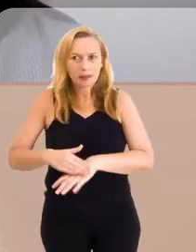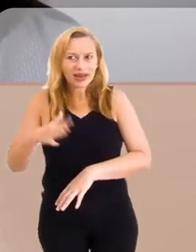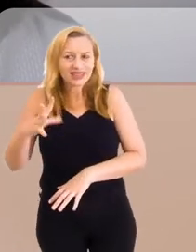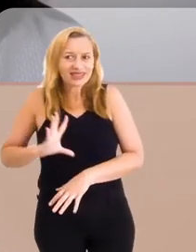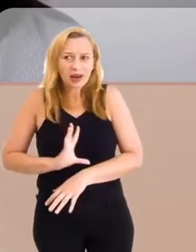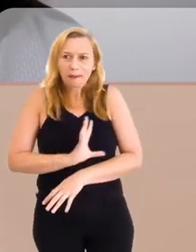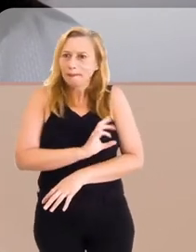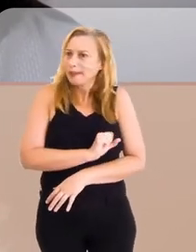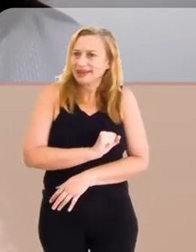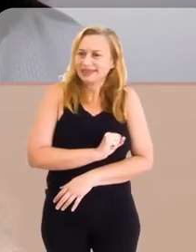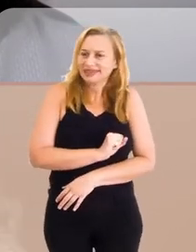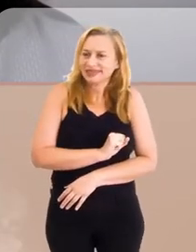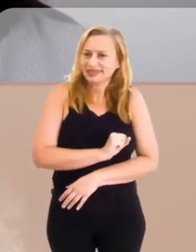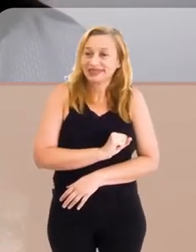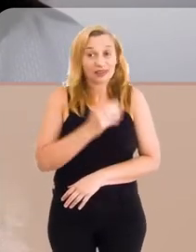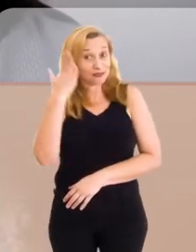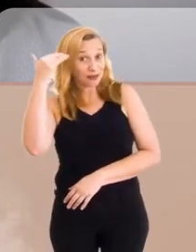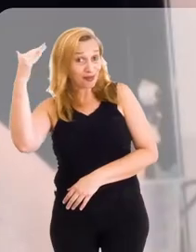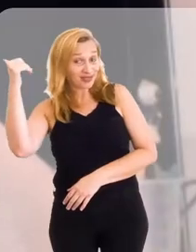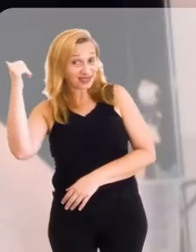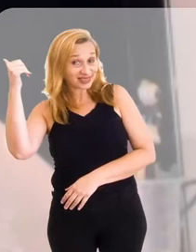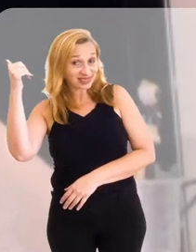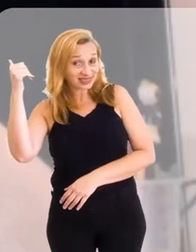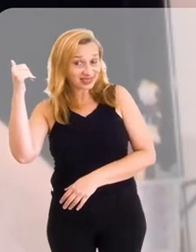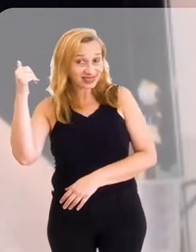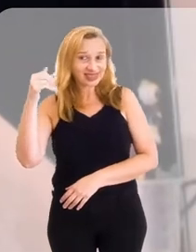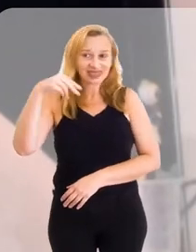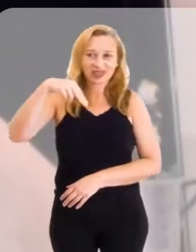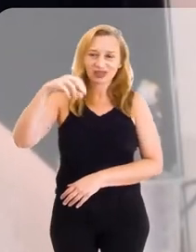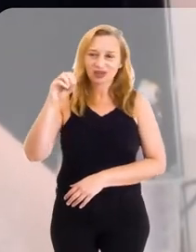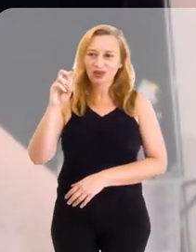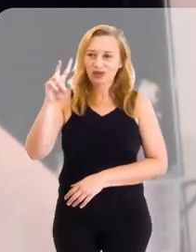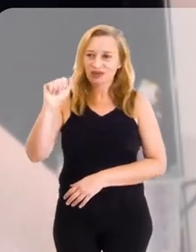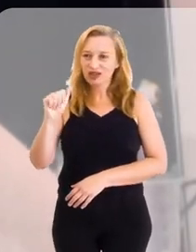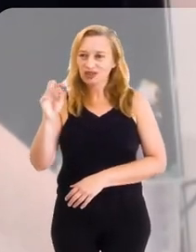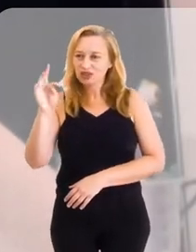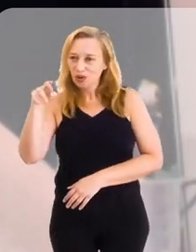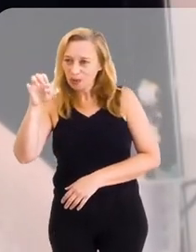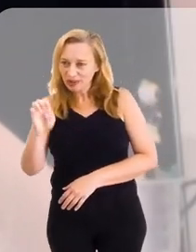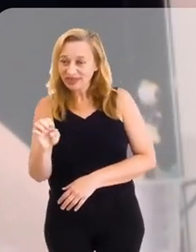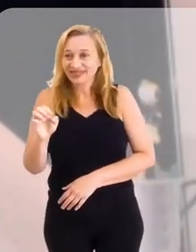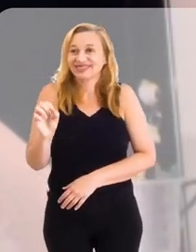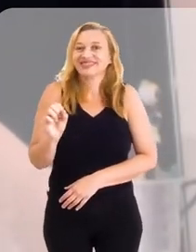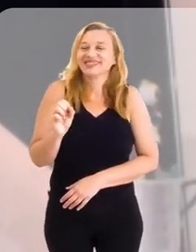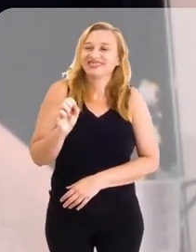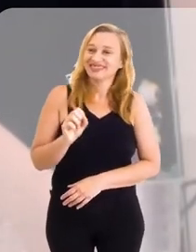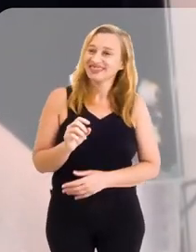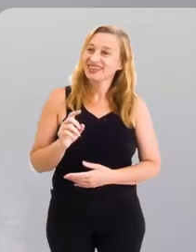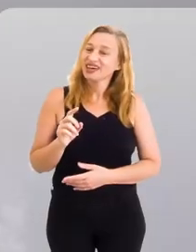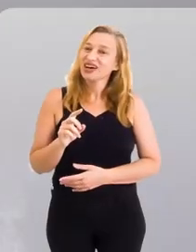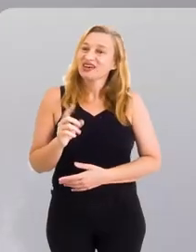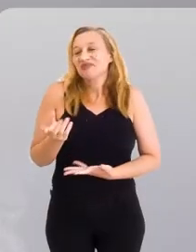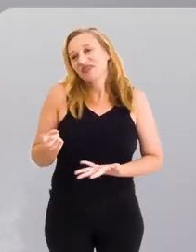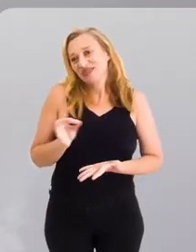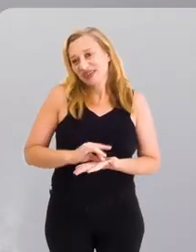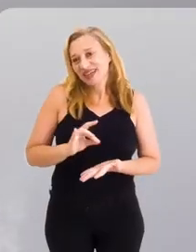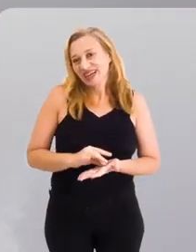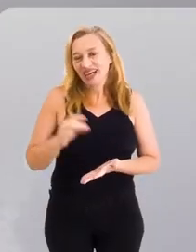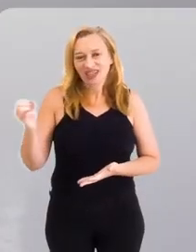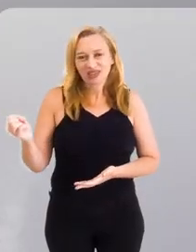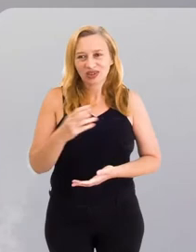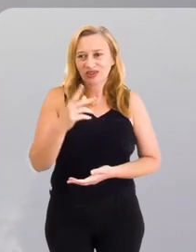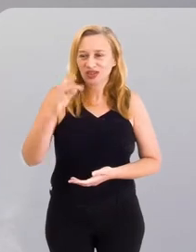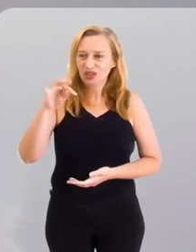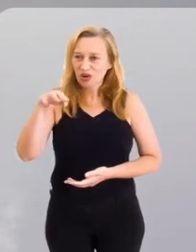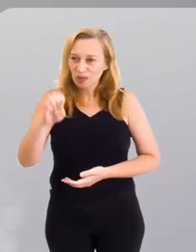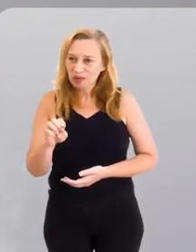das professoras mais queridas e famosas, né, da Nova Acrópole. É, na verdade, a Nova Acrópole é uma